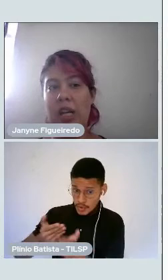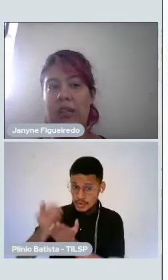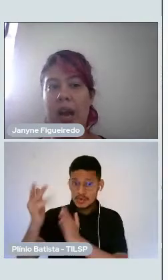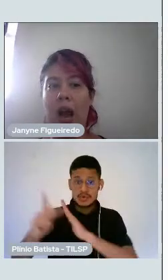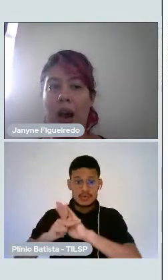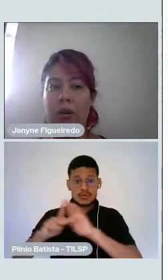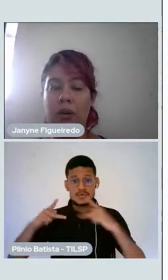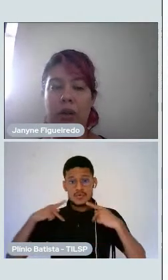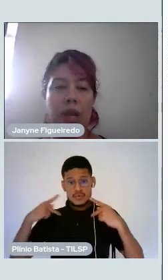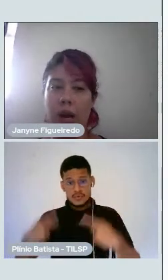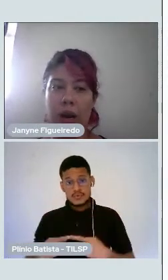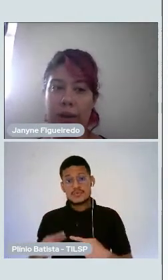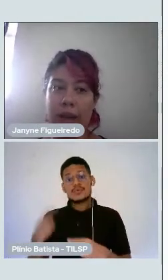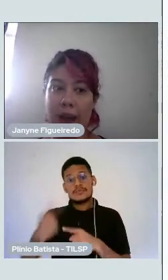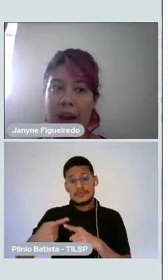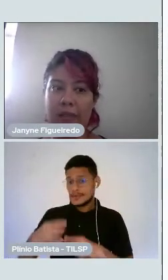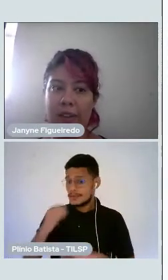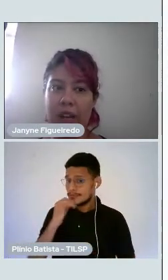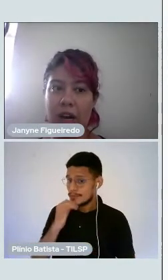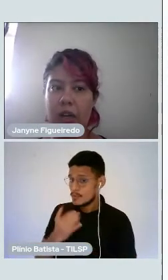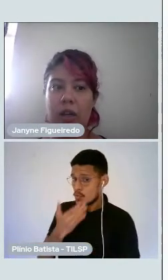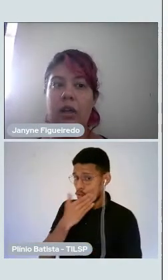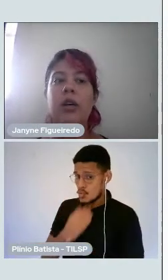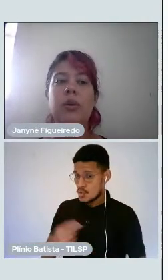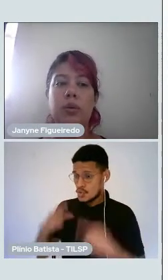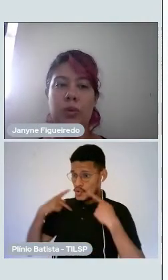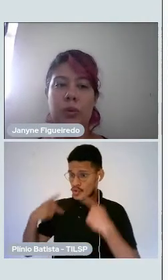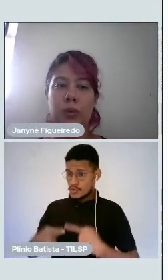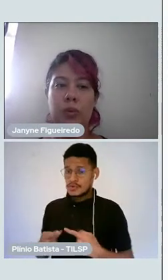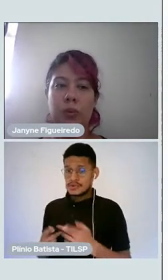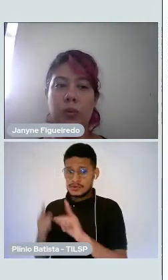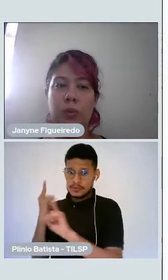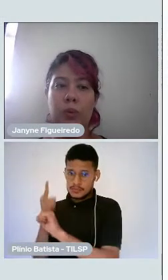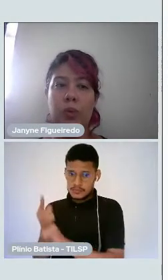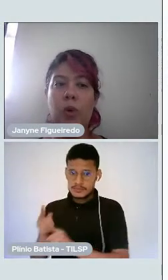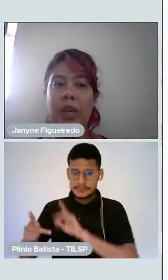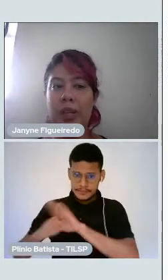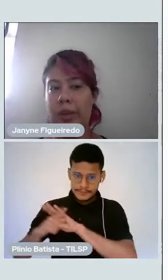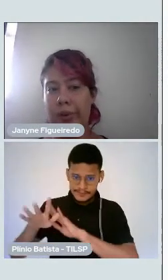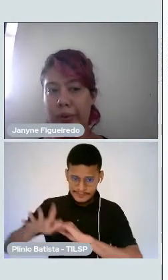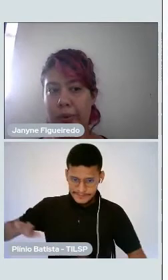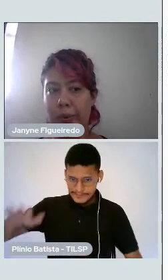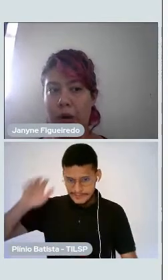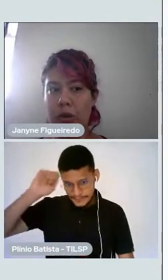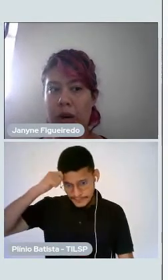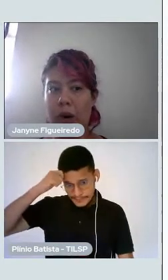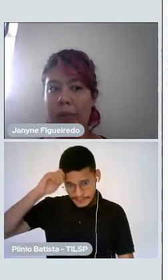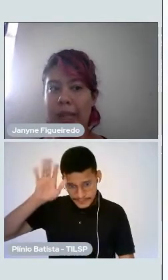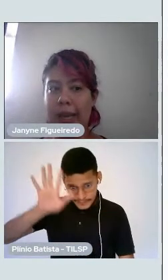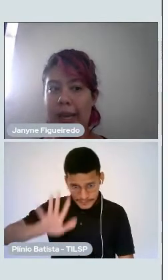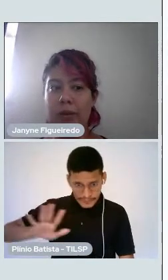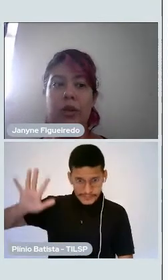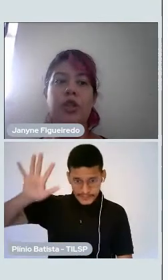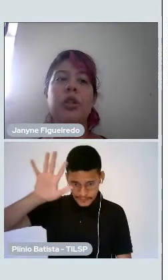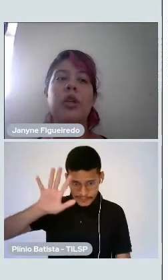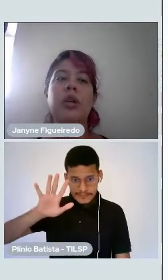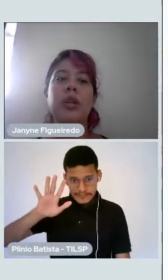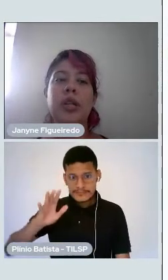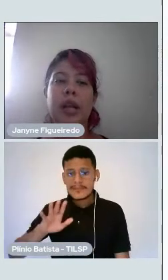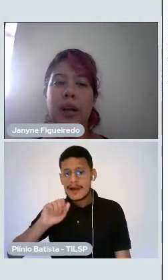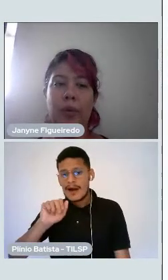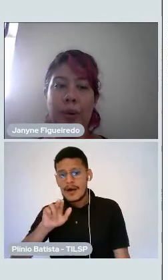hominídeo foi achado na África. Um hominídeo